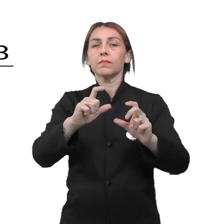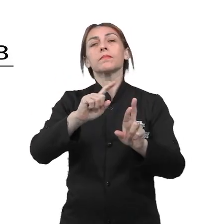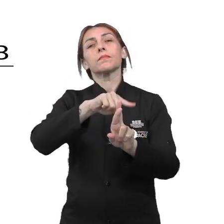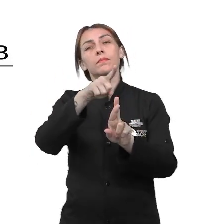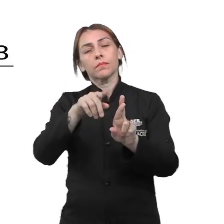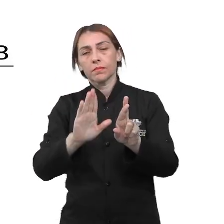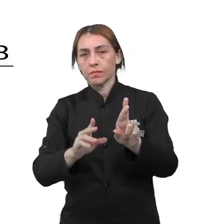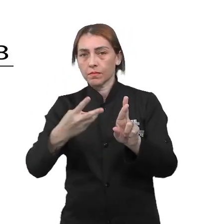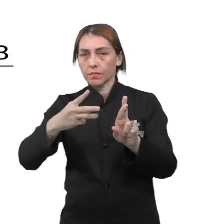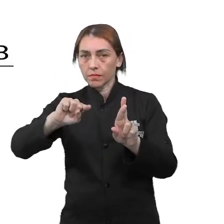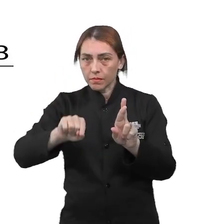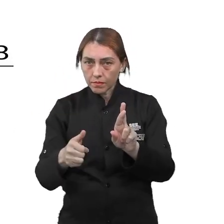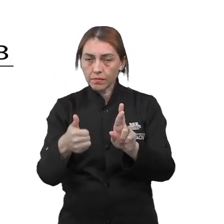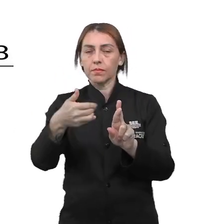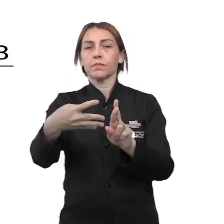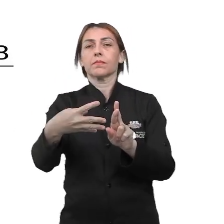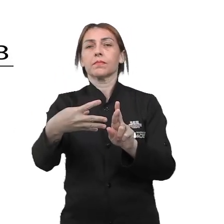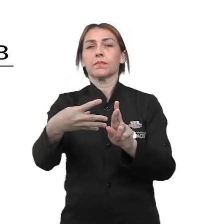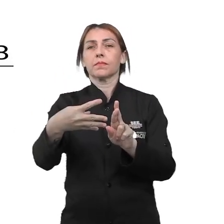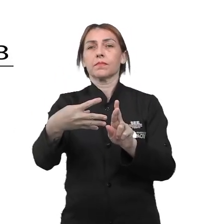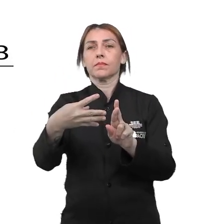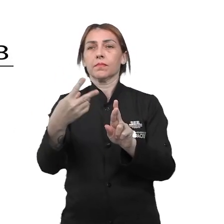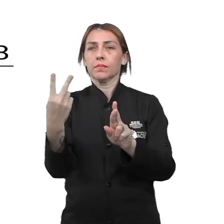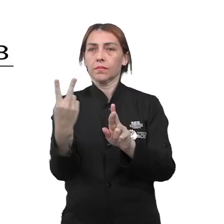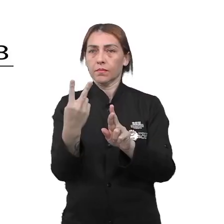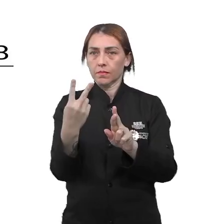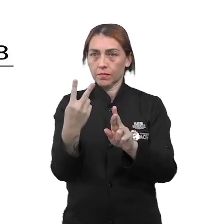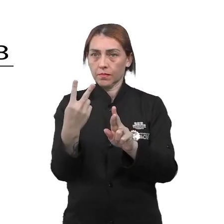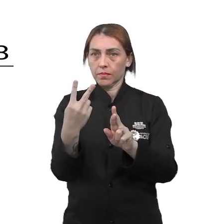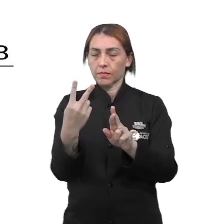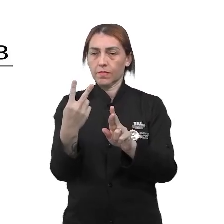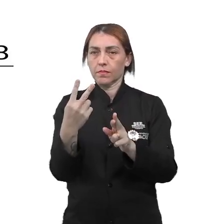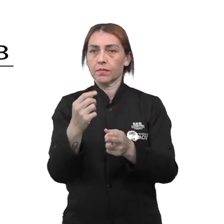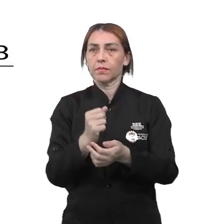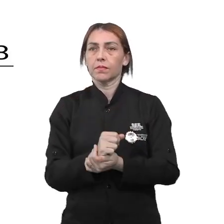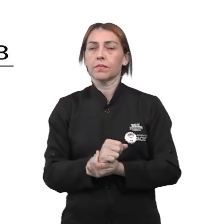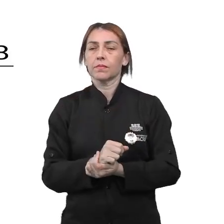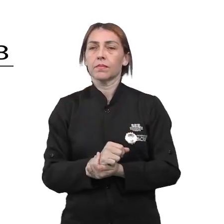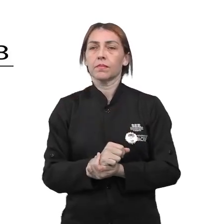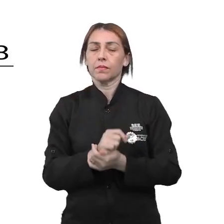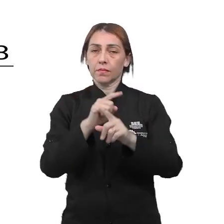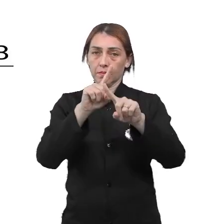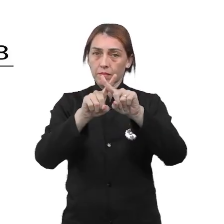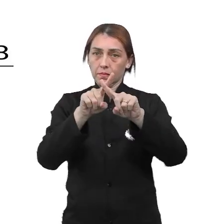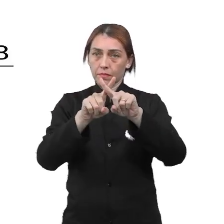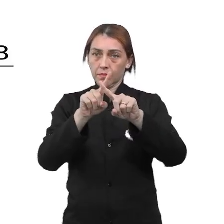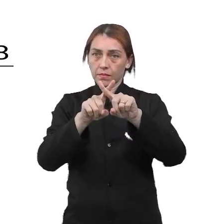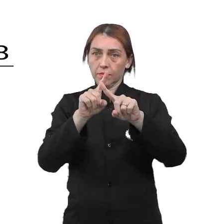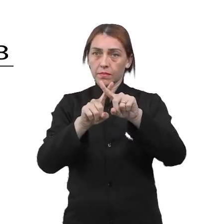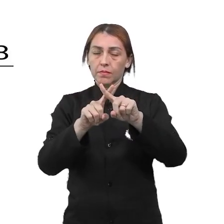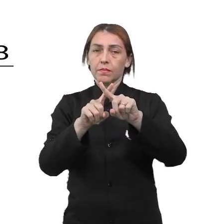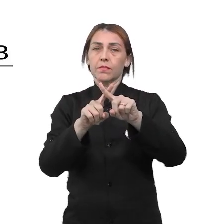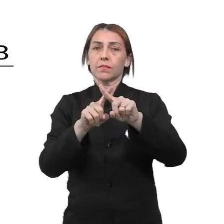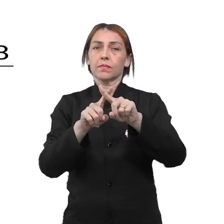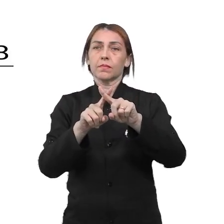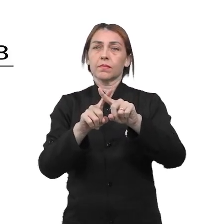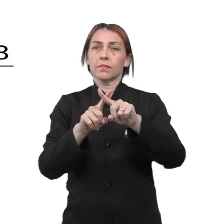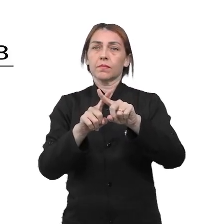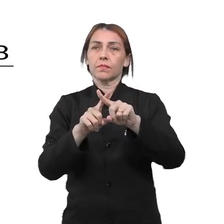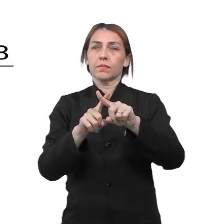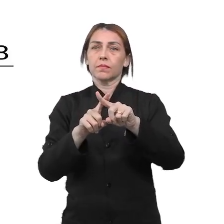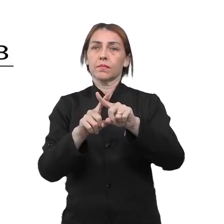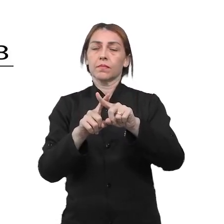já conhece com 3,14, esse 2 aqui, ó, ele está bem aqui na frente, tá? Multiplica esses valores aqui, ó,